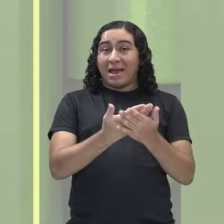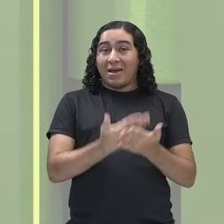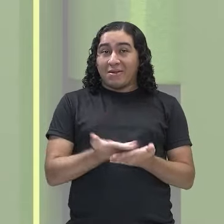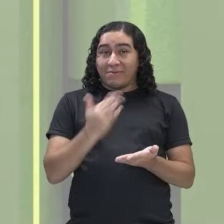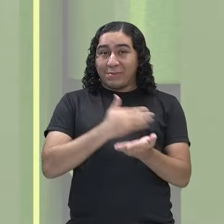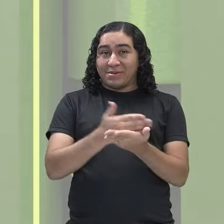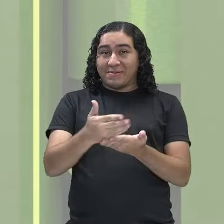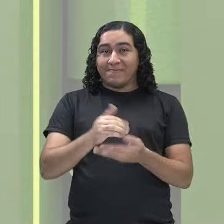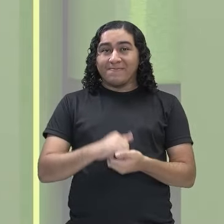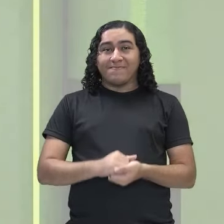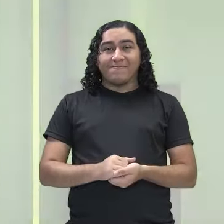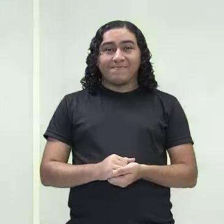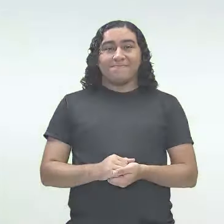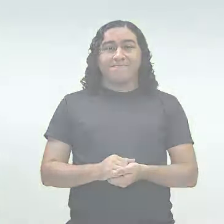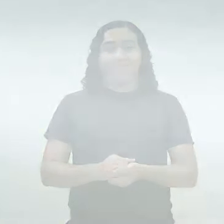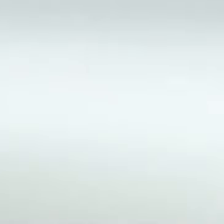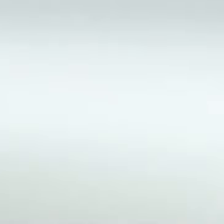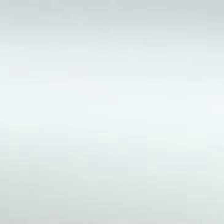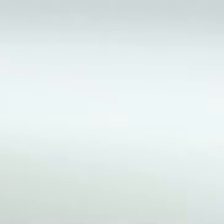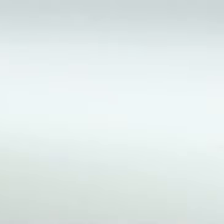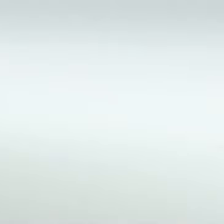vamos dar início.